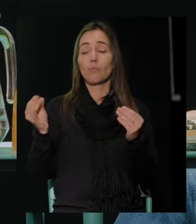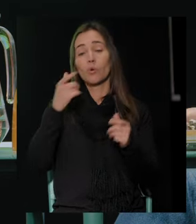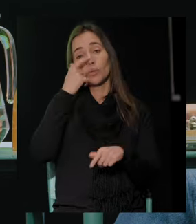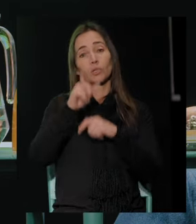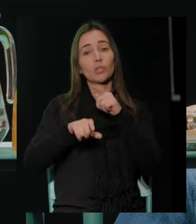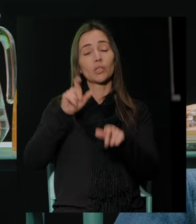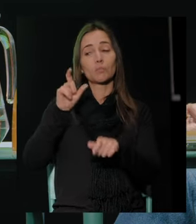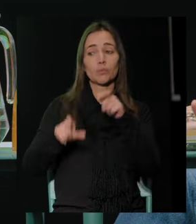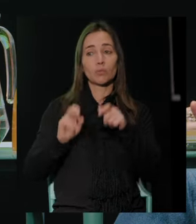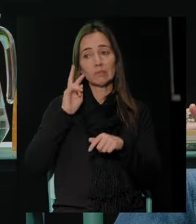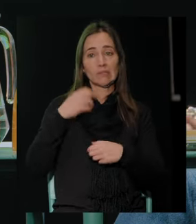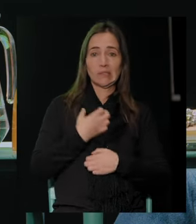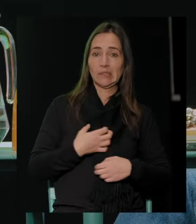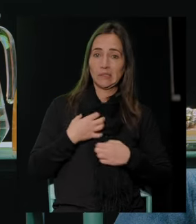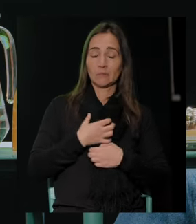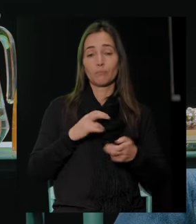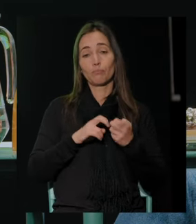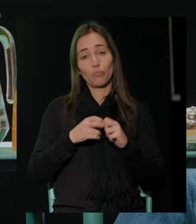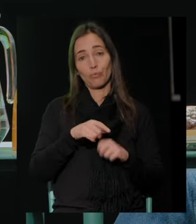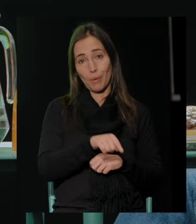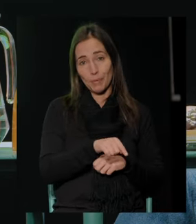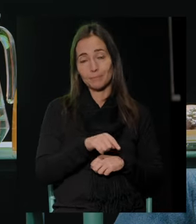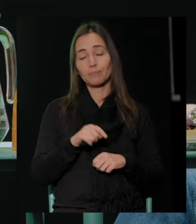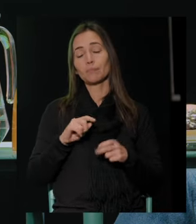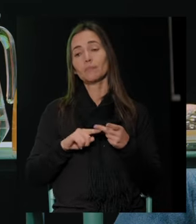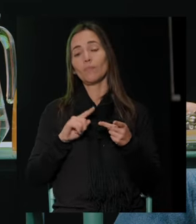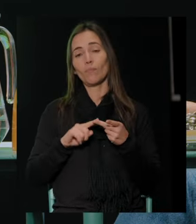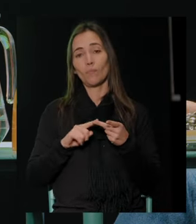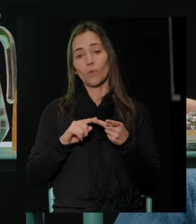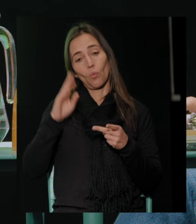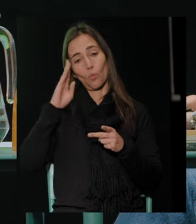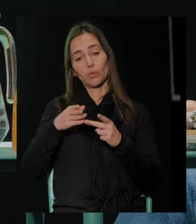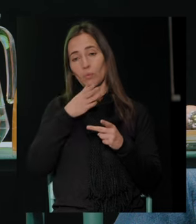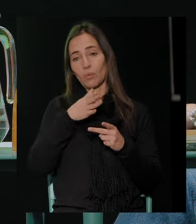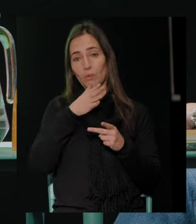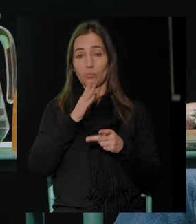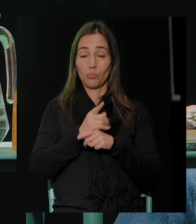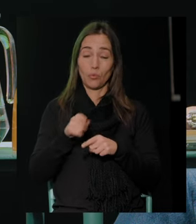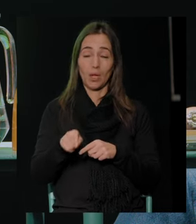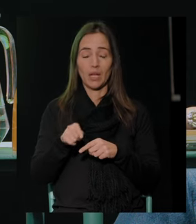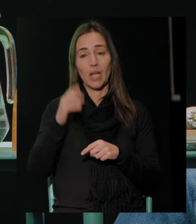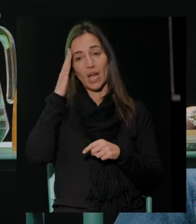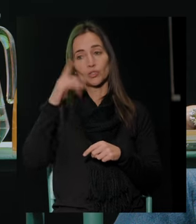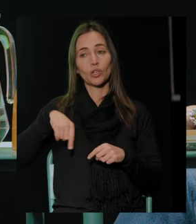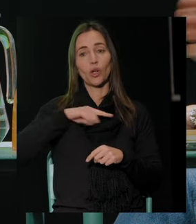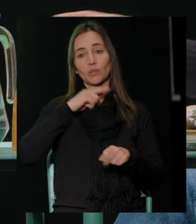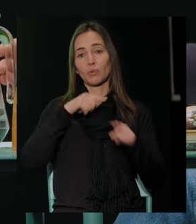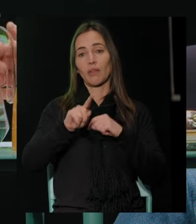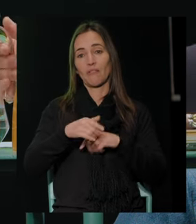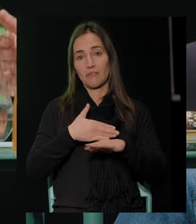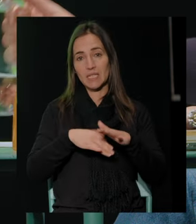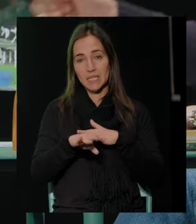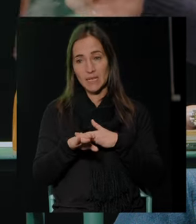ressentimento. Portanto, isto é um problema. E depois há o segundo, e termino mesmo por aqui, porque porque é por aí que eu acho que devemos agir politicamente, que